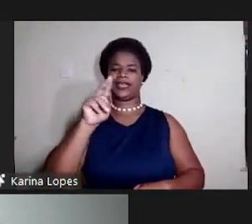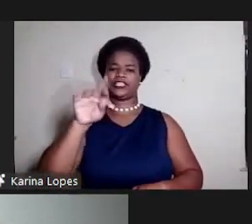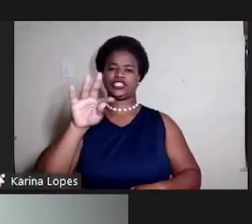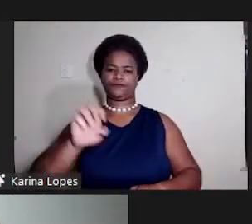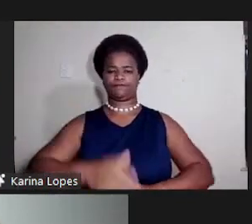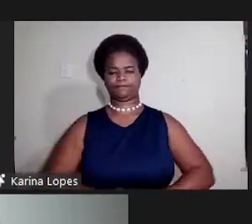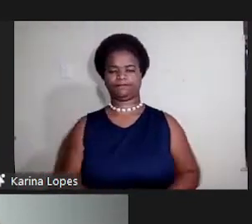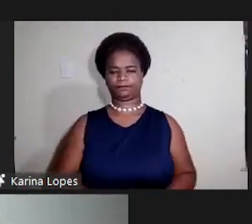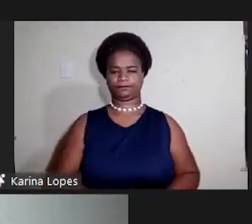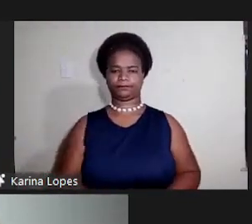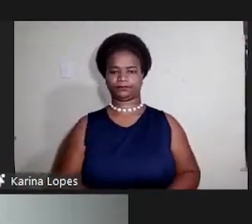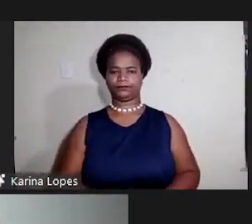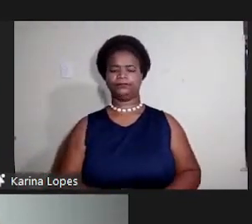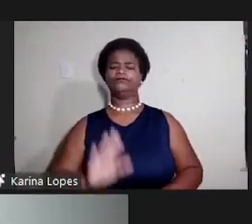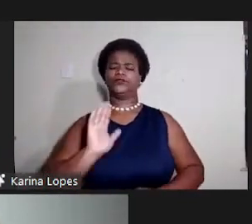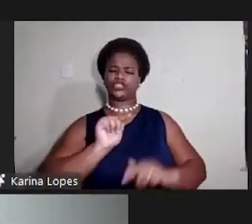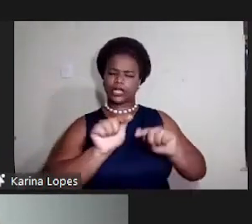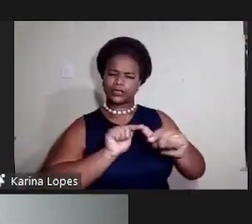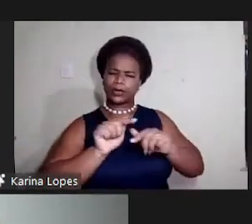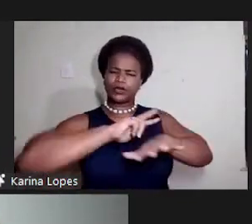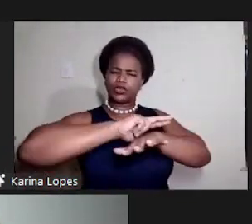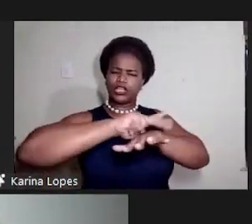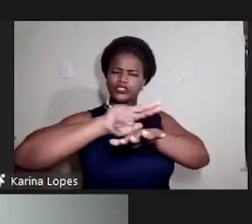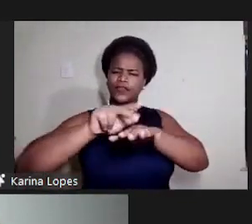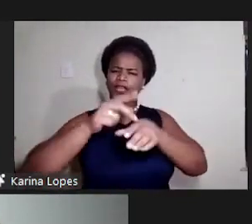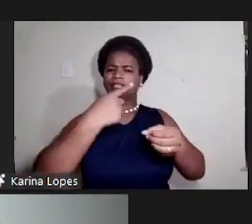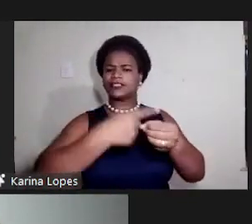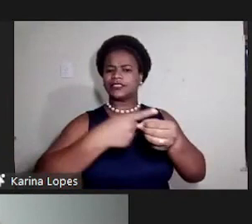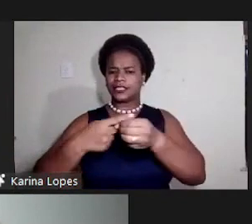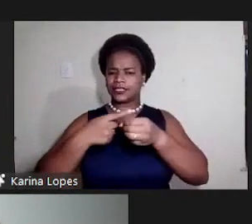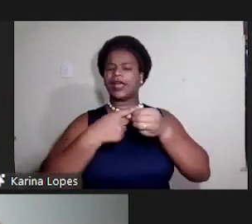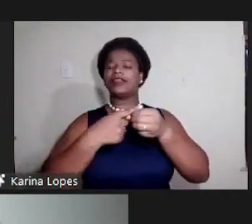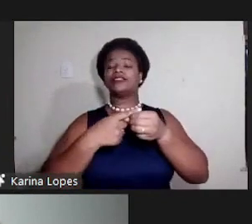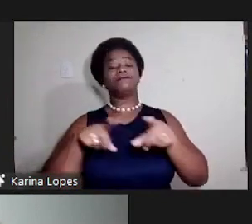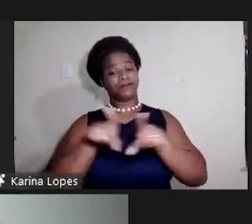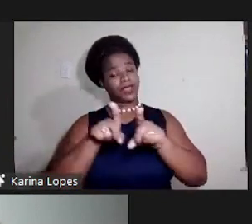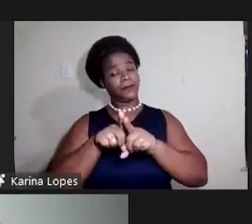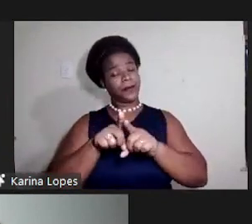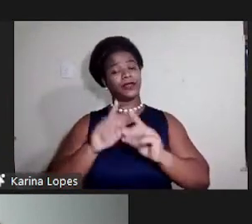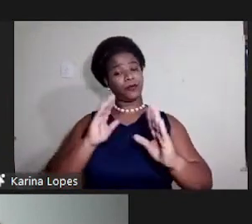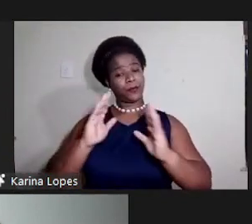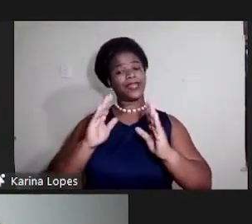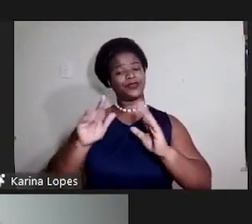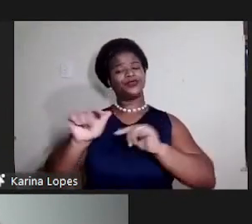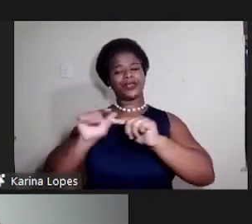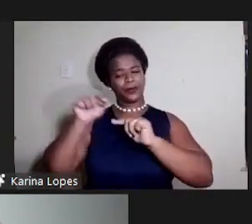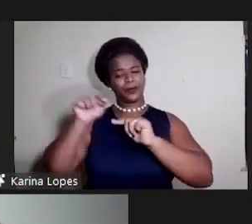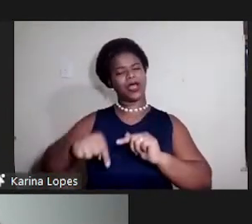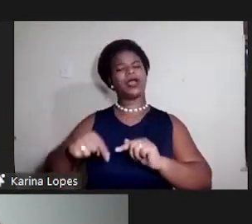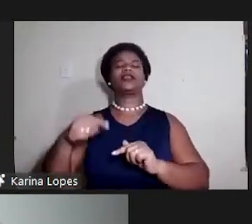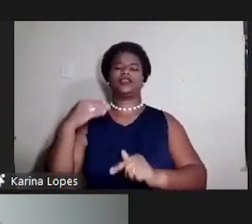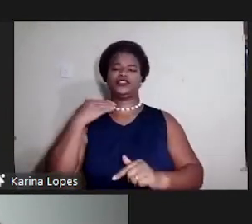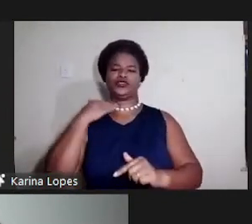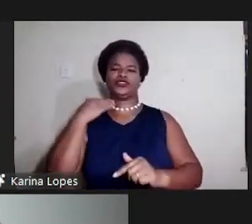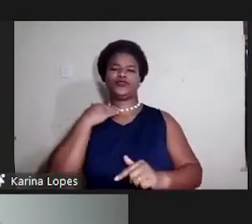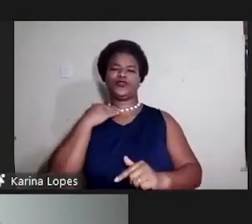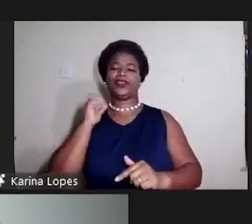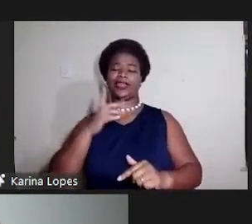Serviu em várias cidades pelo país, nesta época, inclusive em Juiz de Fora, sua cidade de coração.